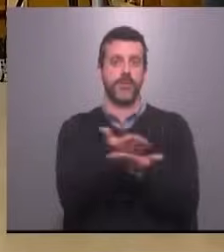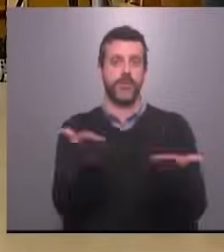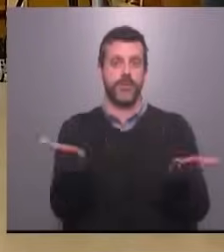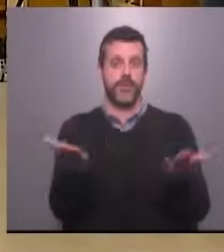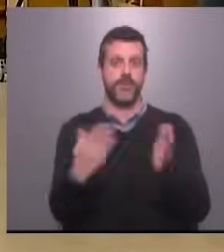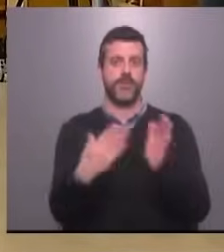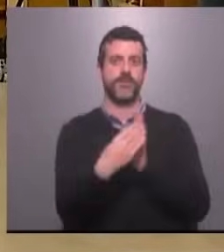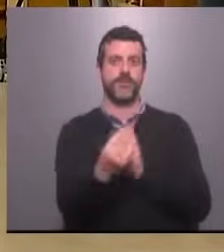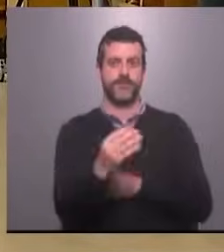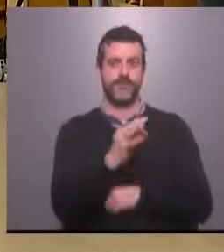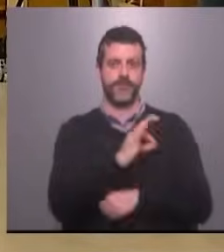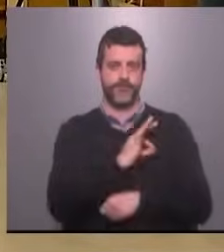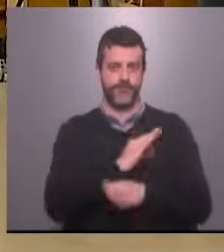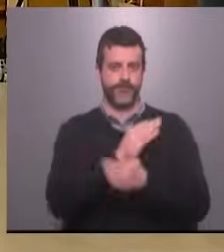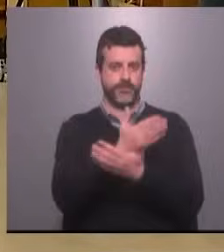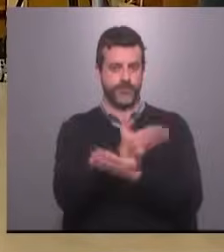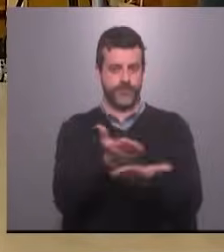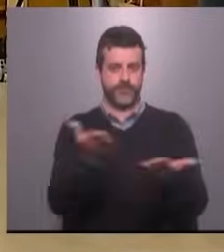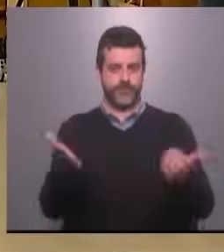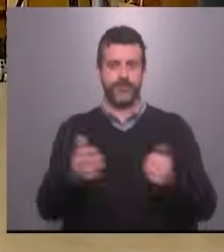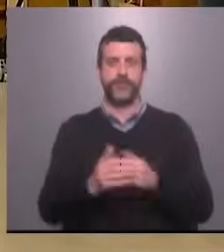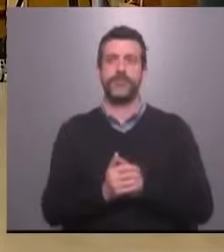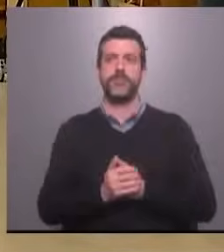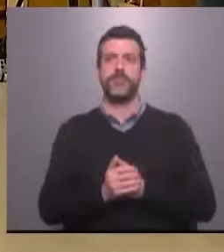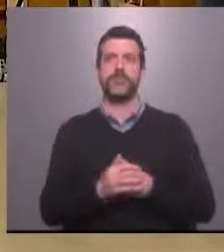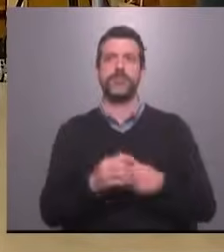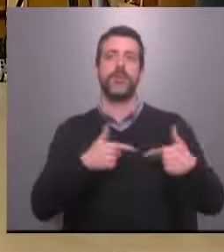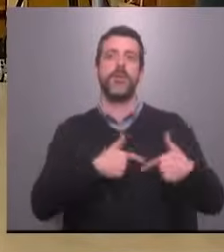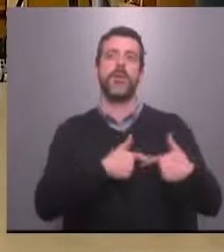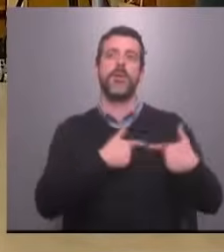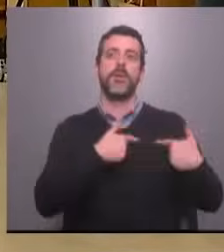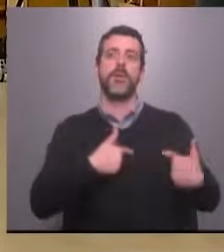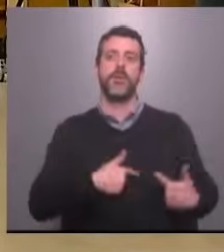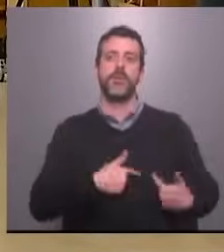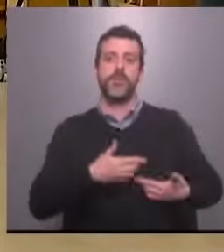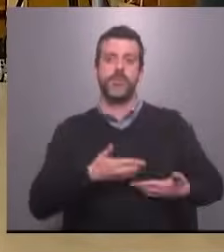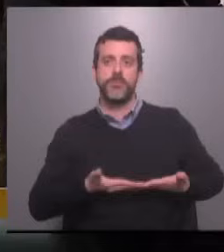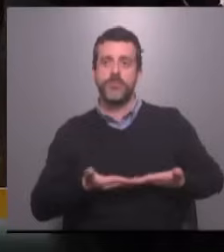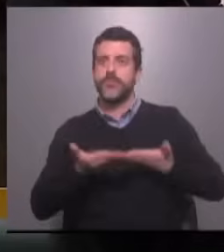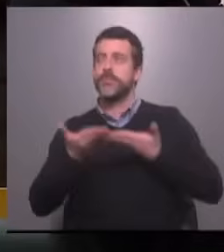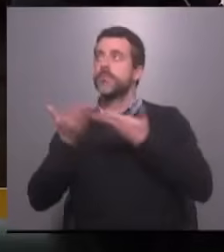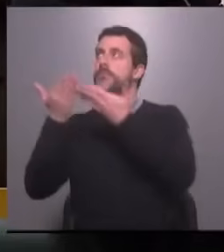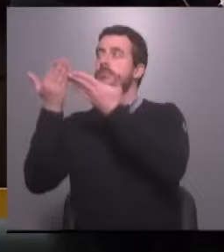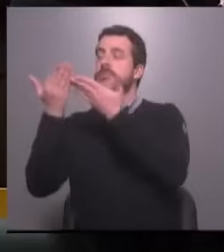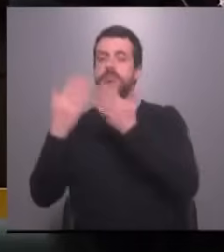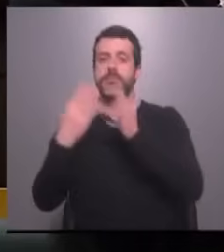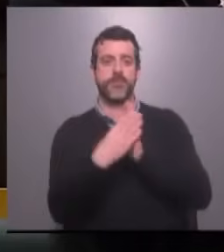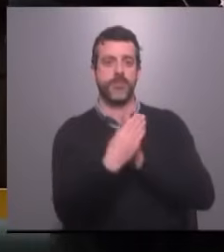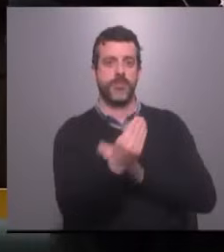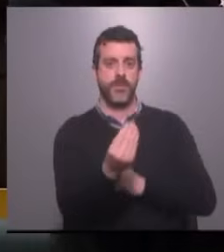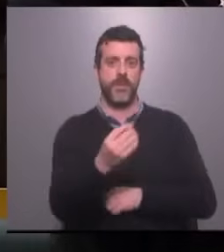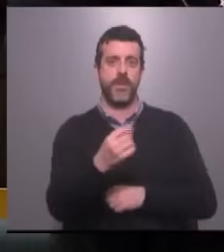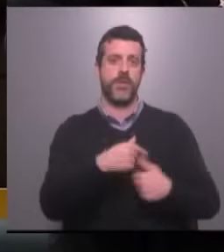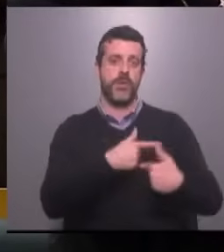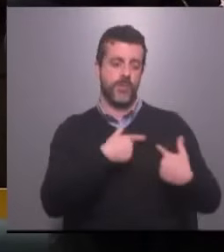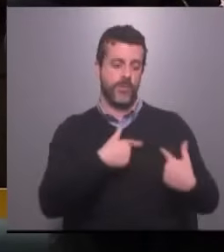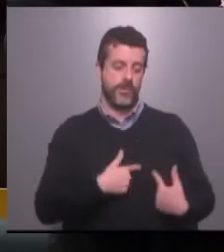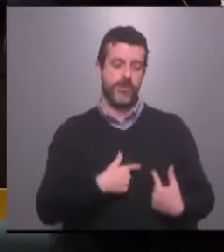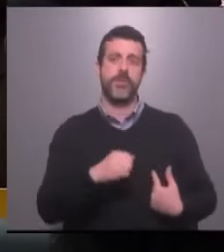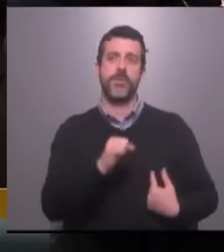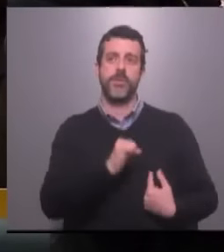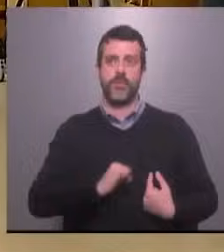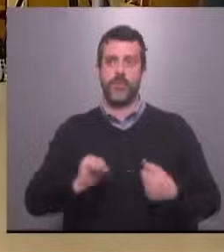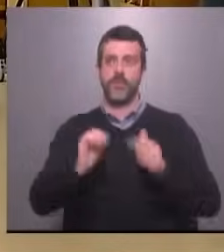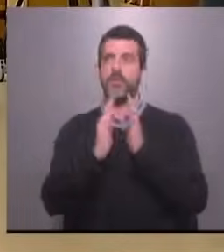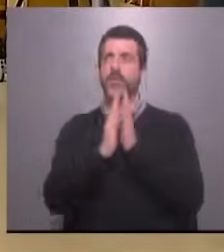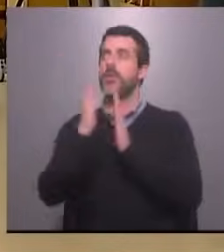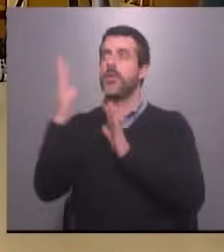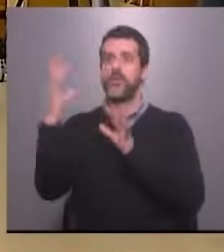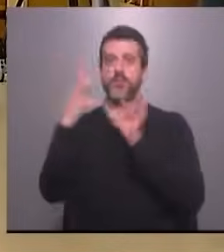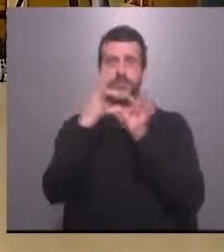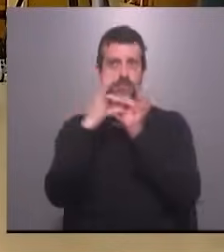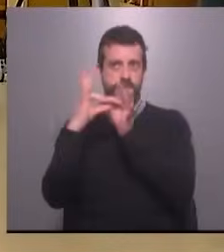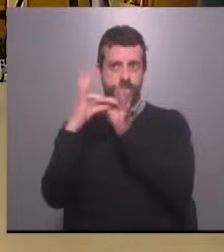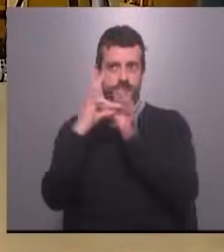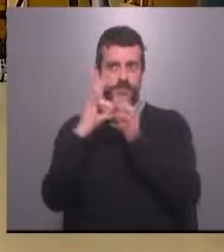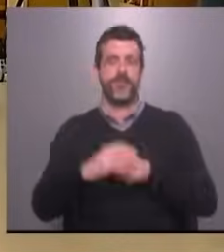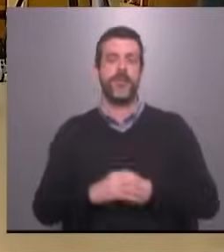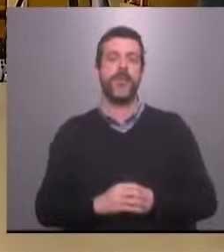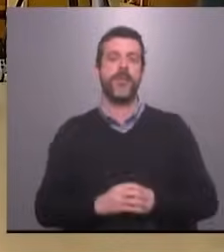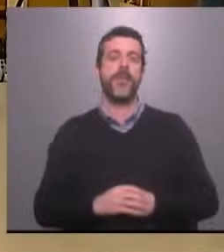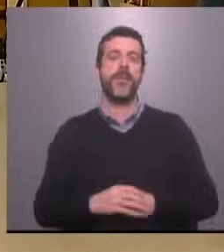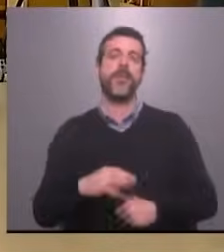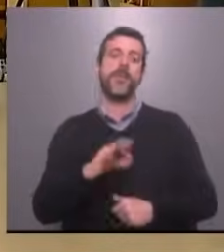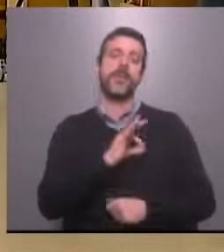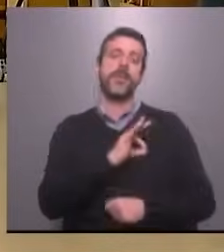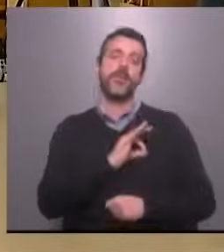Amém. O Senhor esteja convosco. Ele está no meio de nós. Corações ao alto. O nosso coração está em